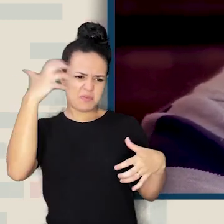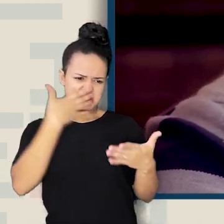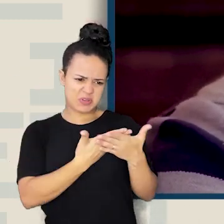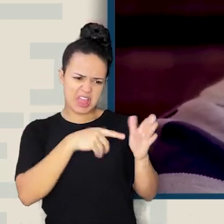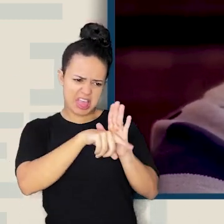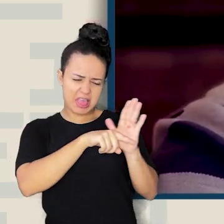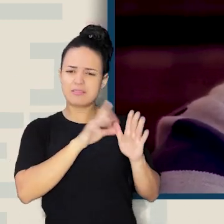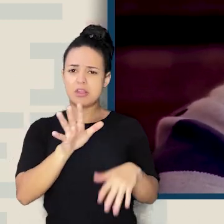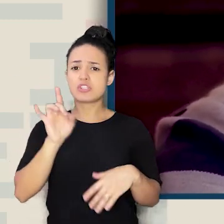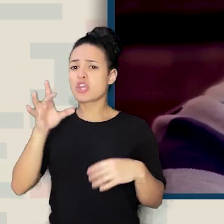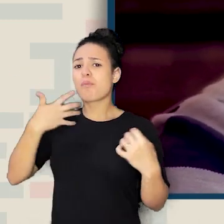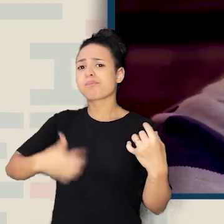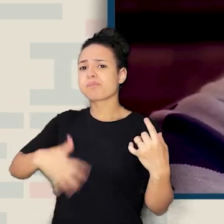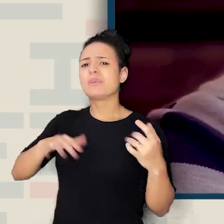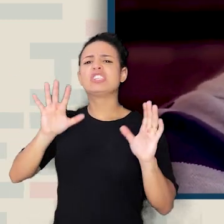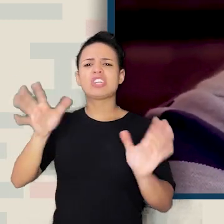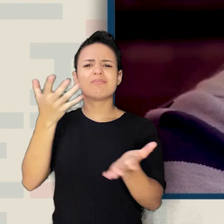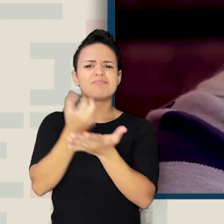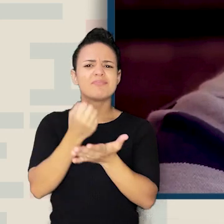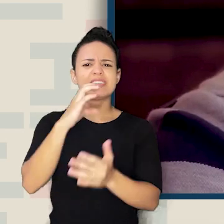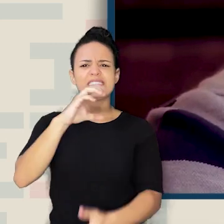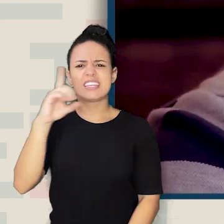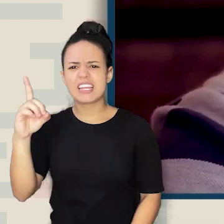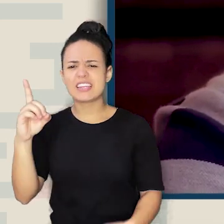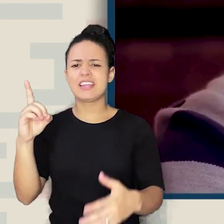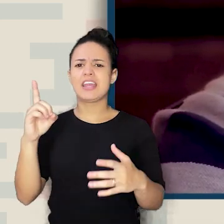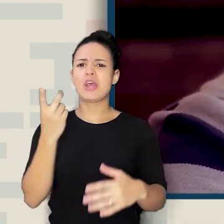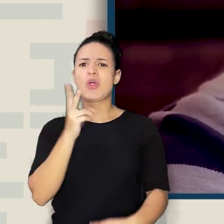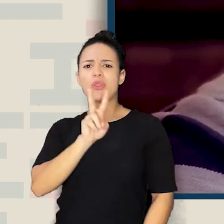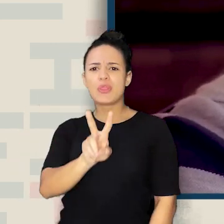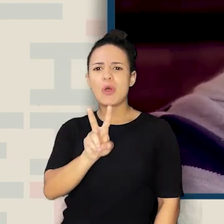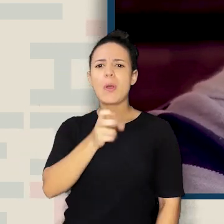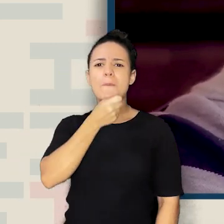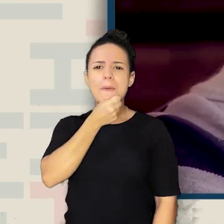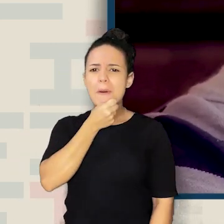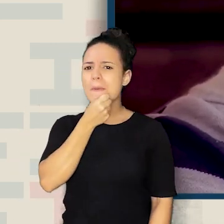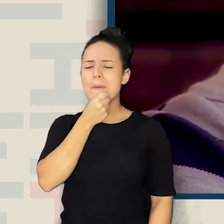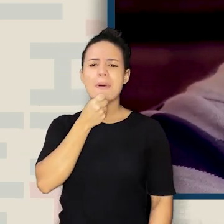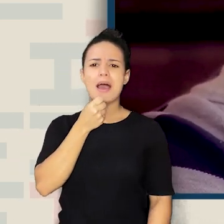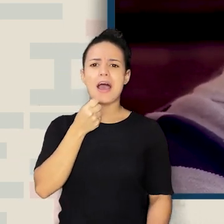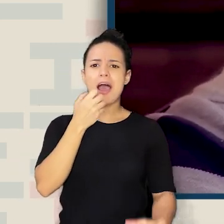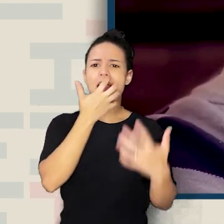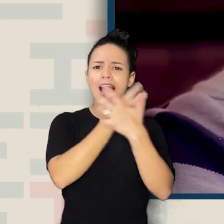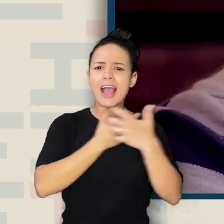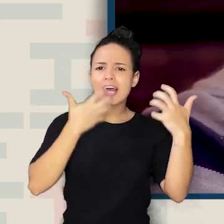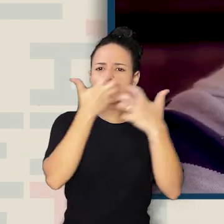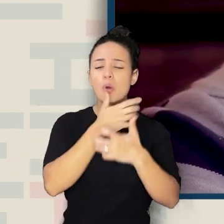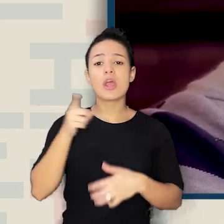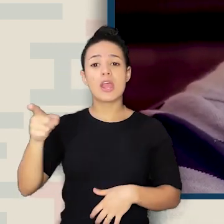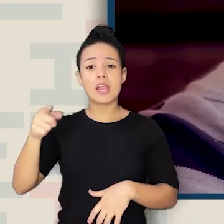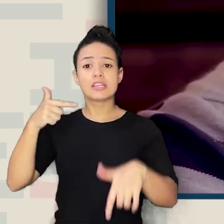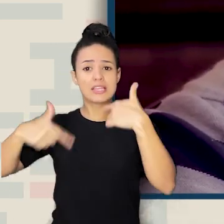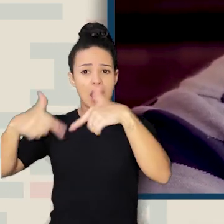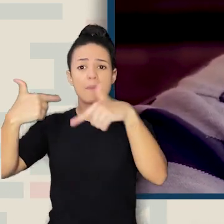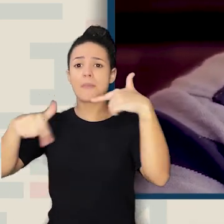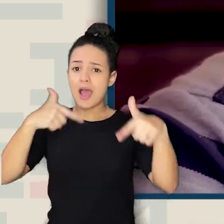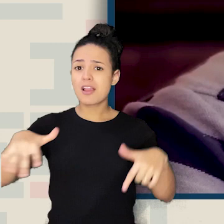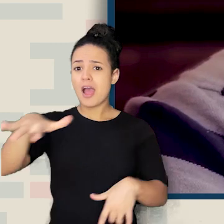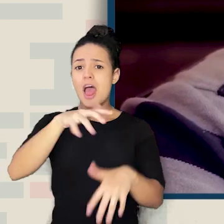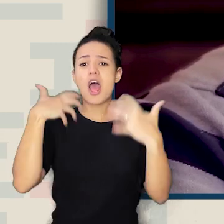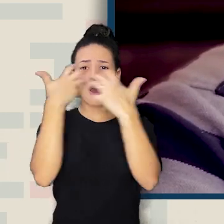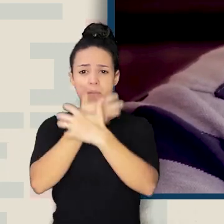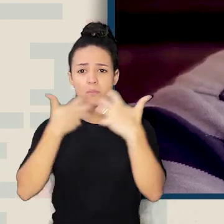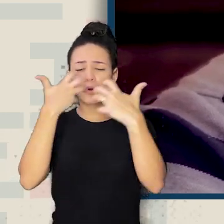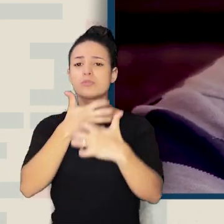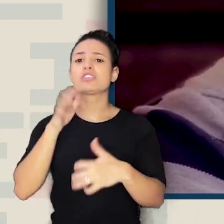Ele acha que ele só quer tocar, estudar não. Já gravou CD com dupla sertaneja, ele tem um trabalho